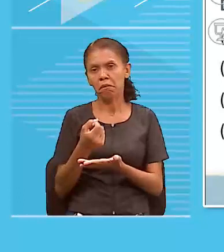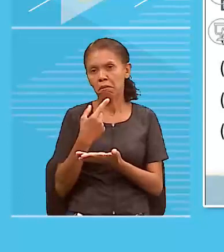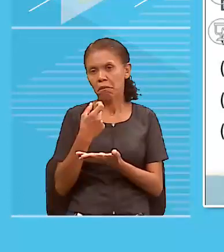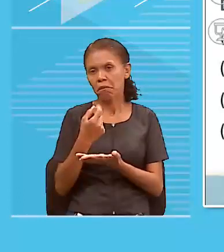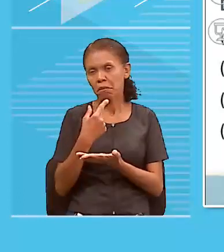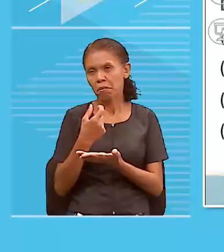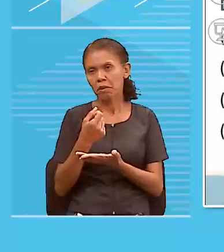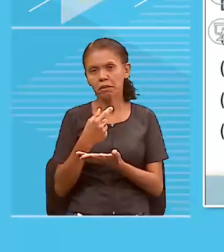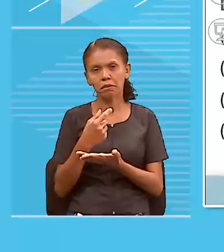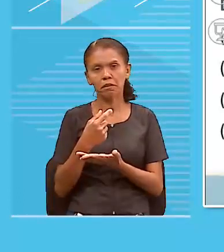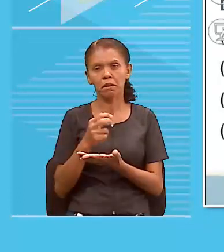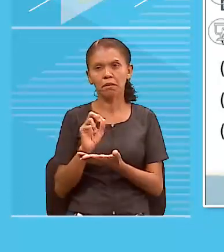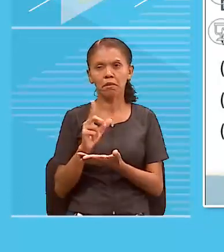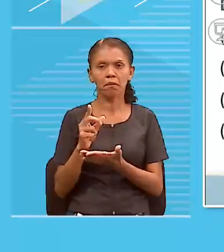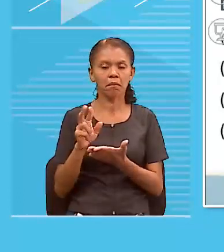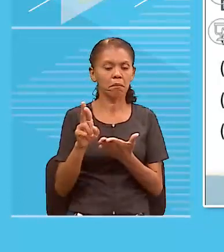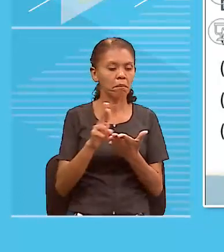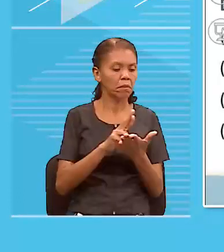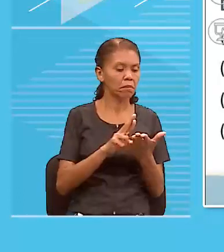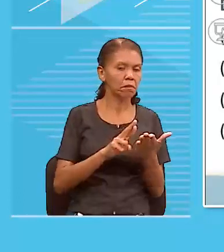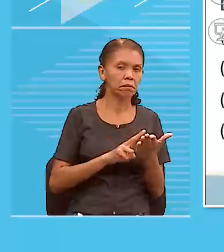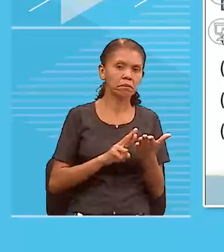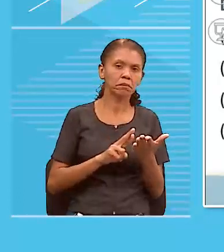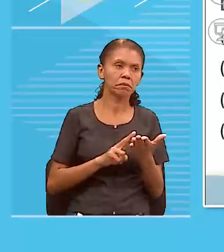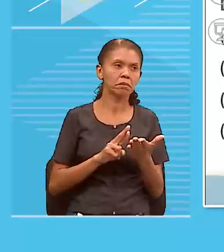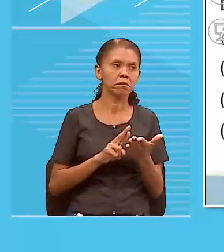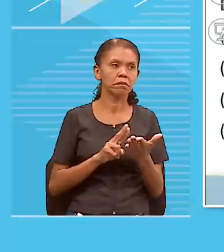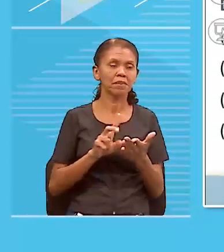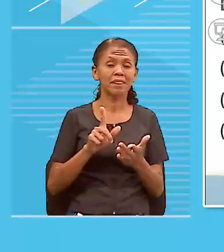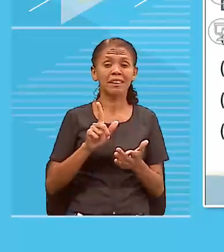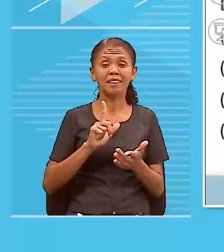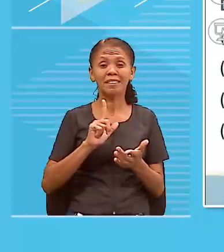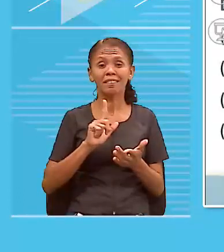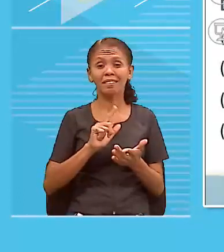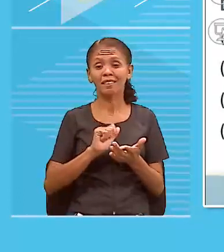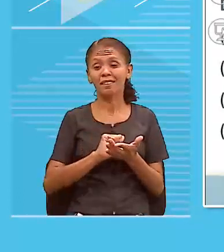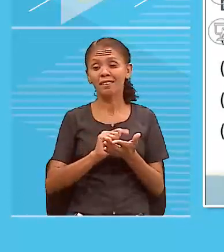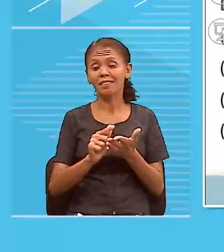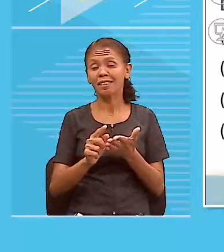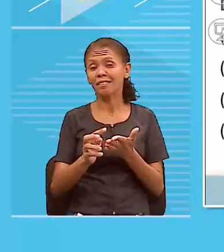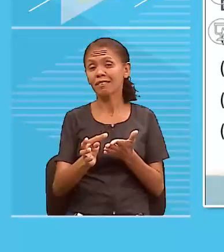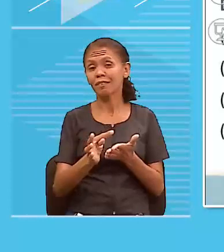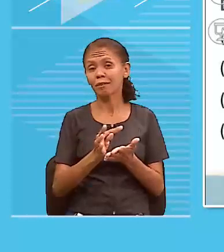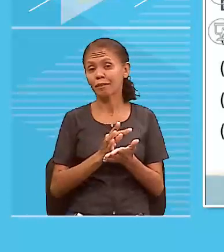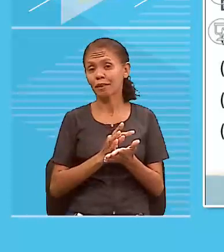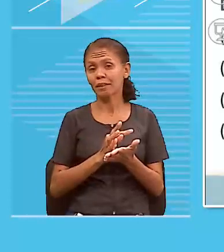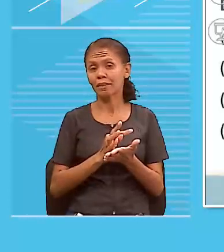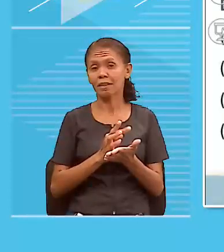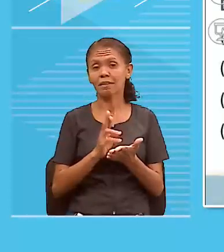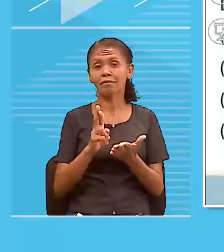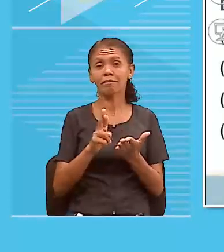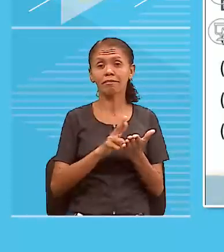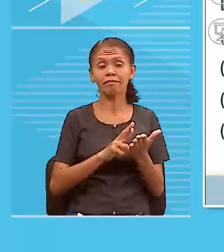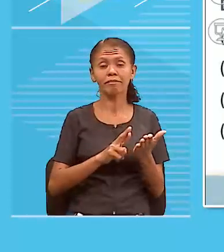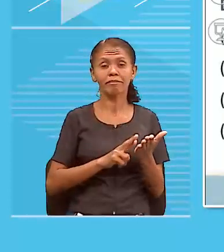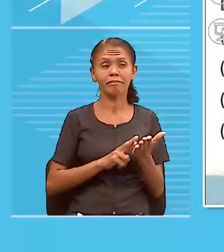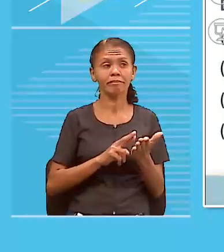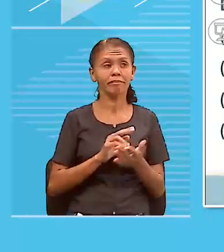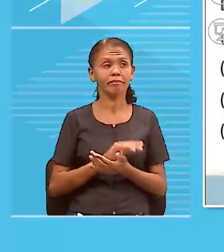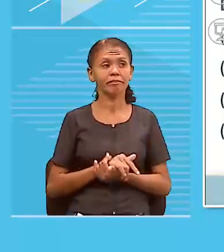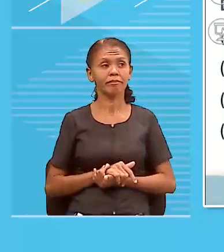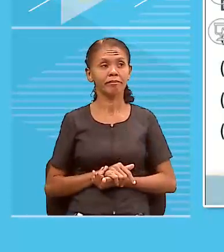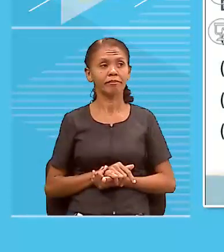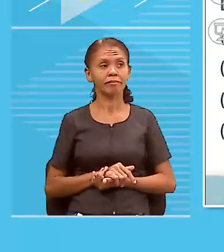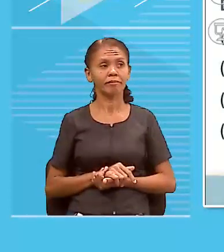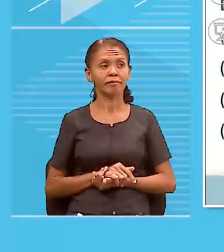os medicamentos eles têm aí o que gêneros textuais bula de remédio eu vou